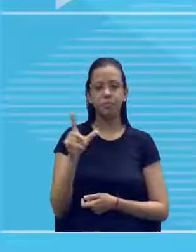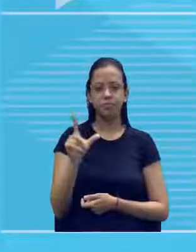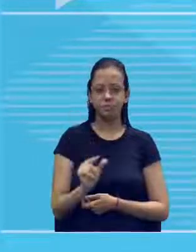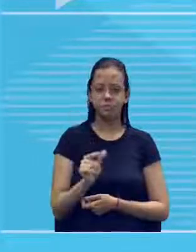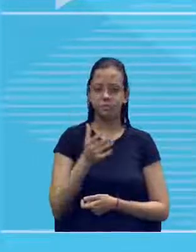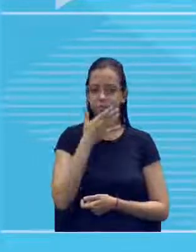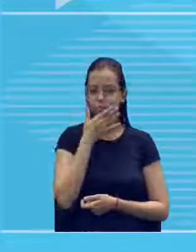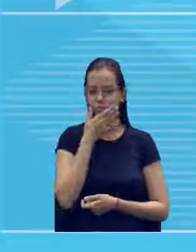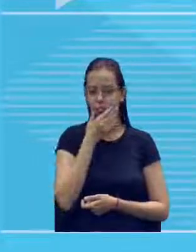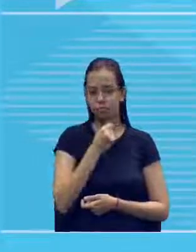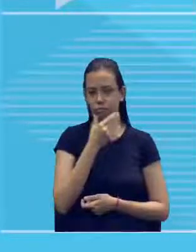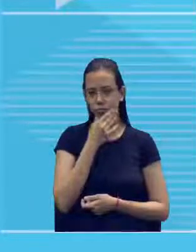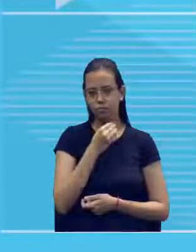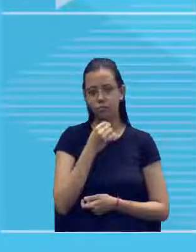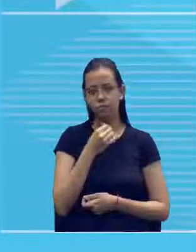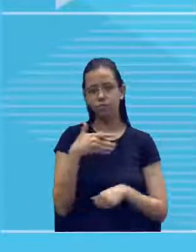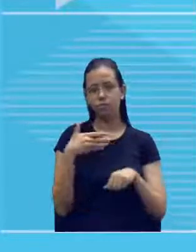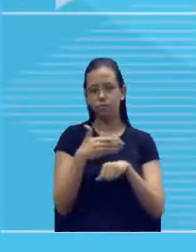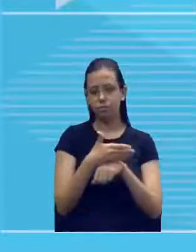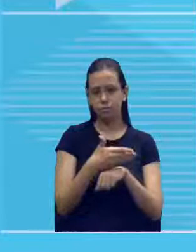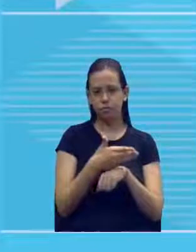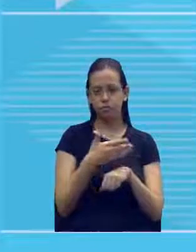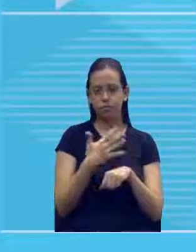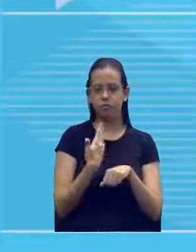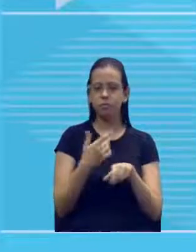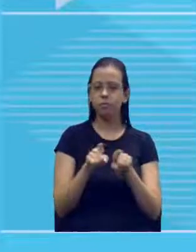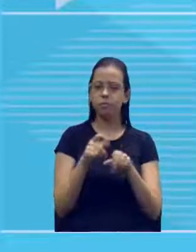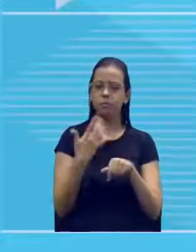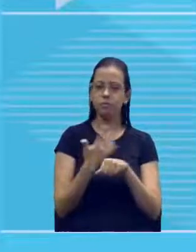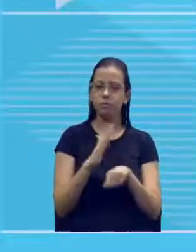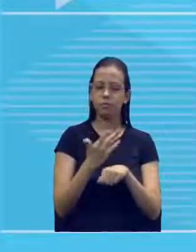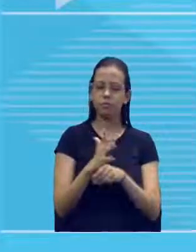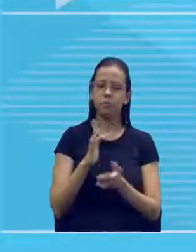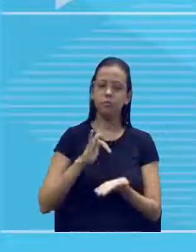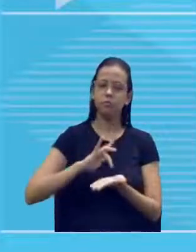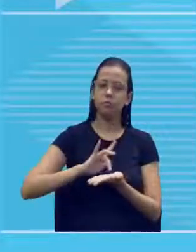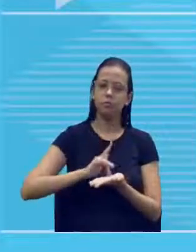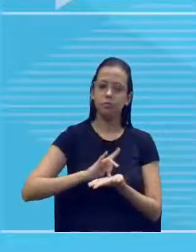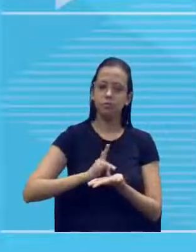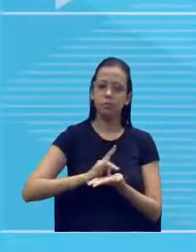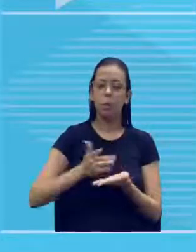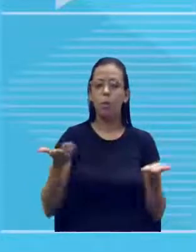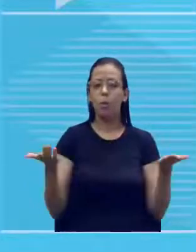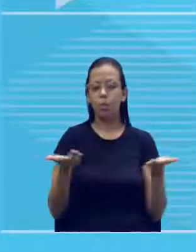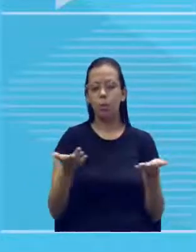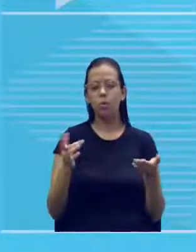os homens participam e praticam balé. É, hoje é mais